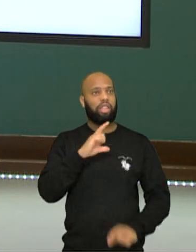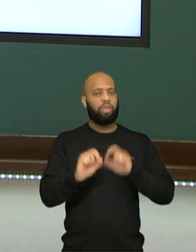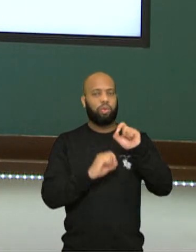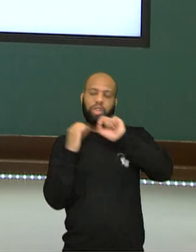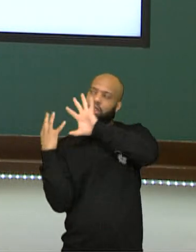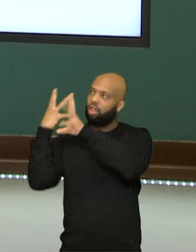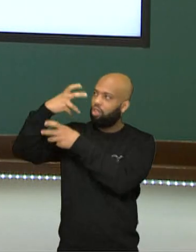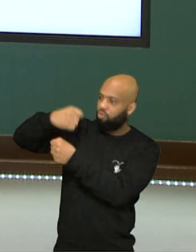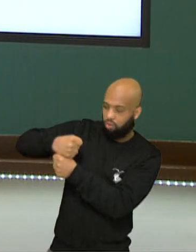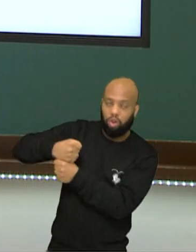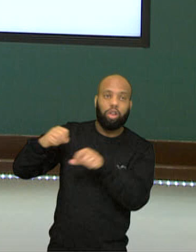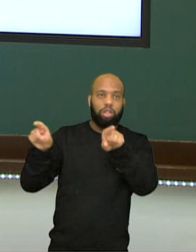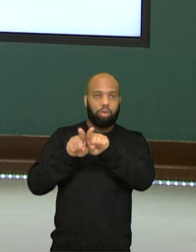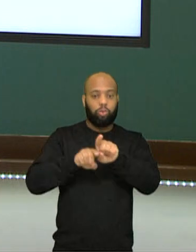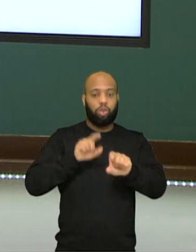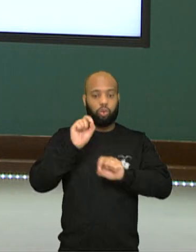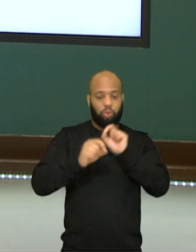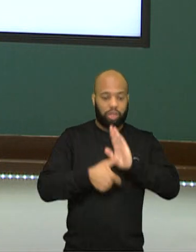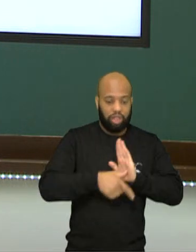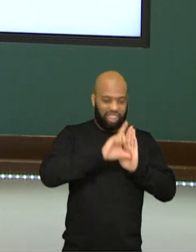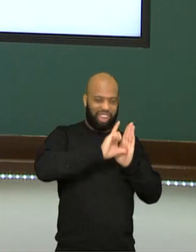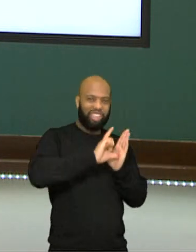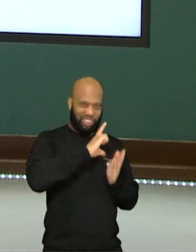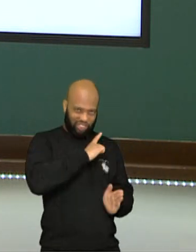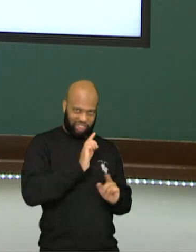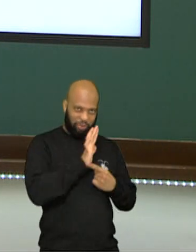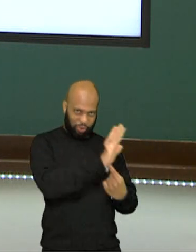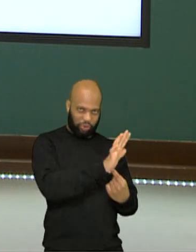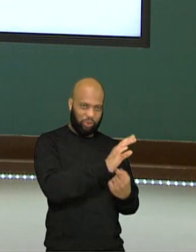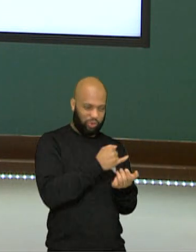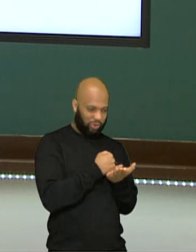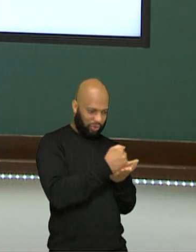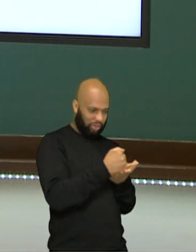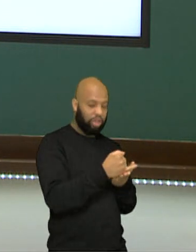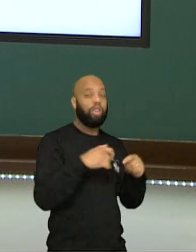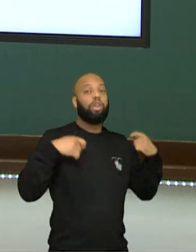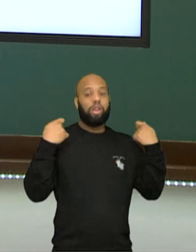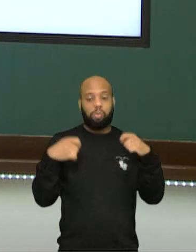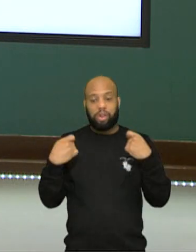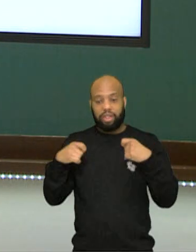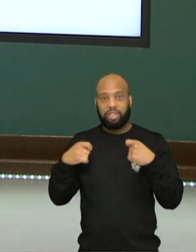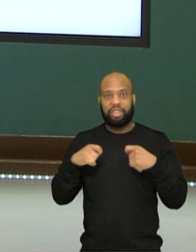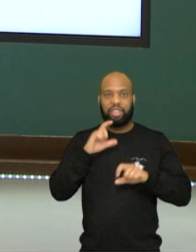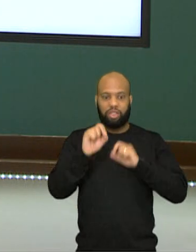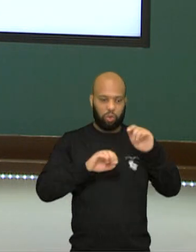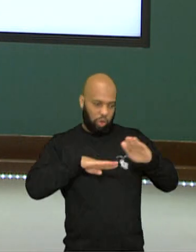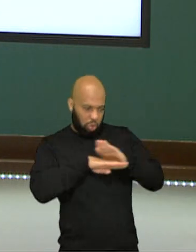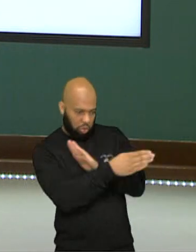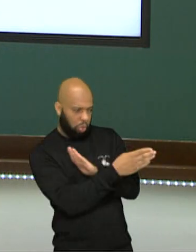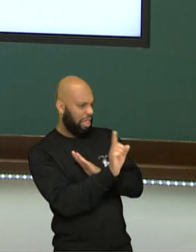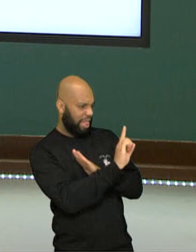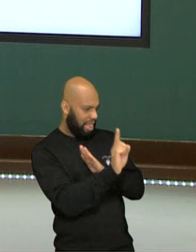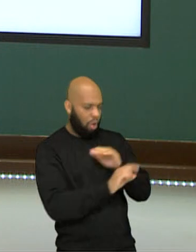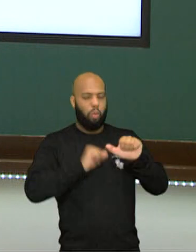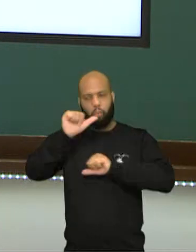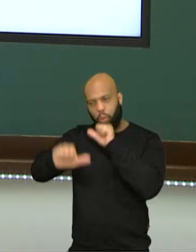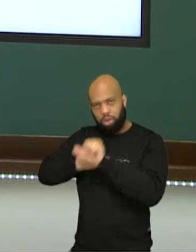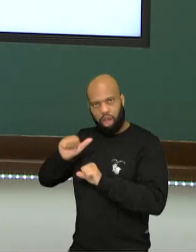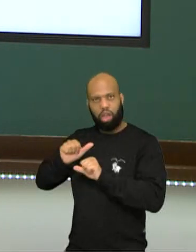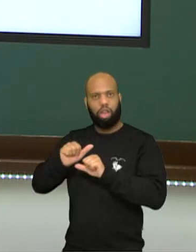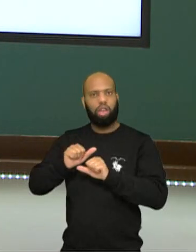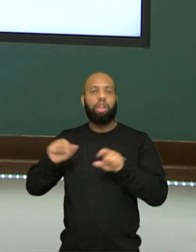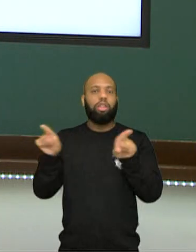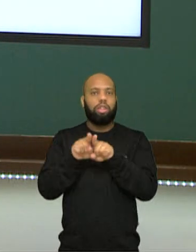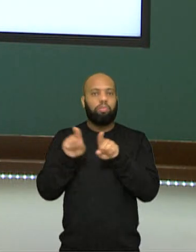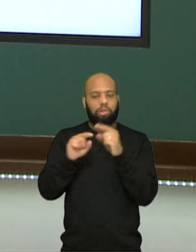retomada aqui da posição inicial, de que é necessário sair da zona de conforto. Ainda a